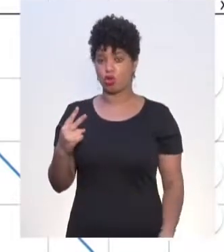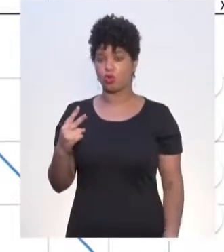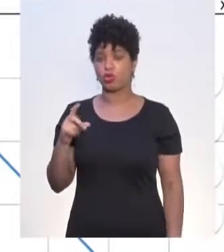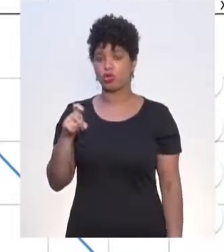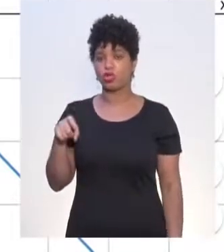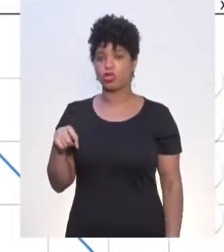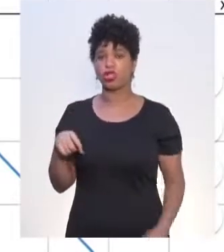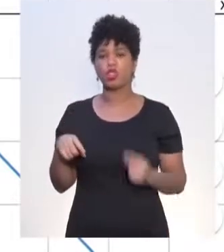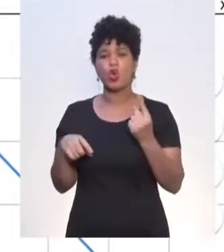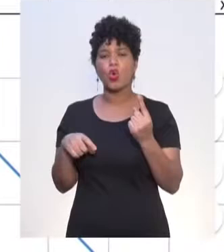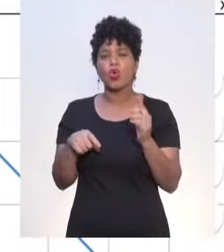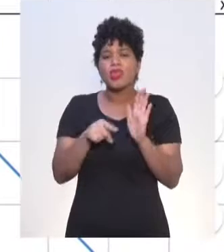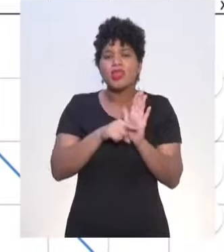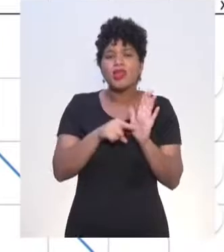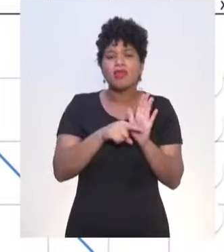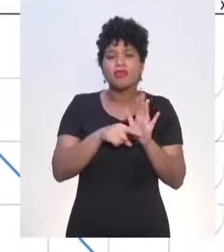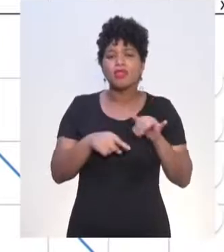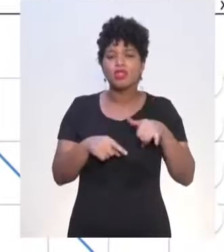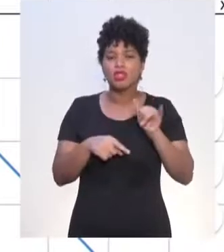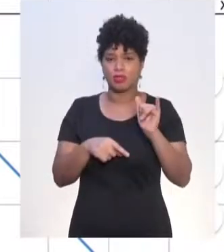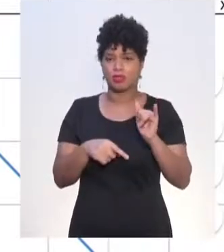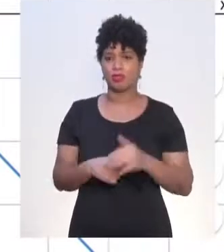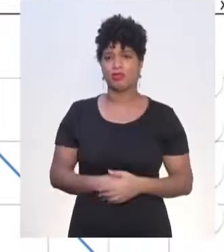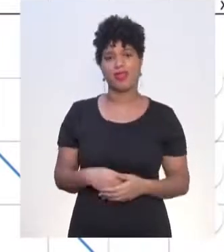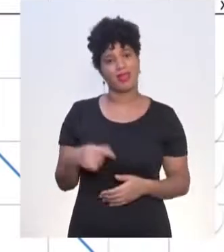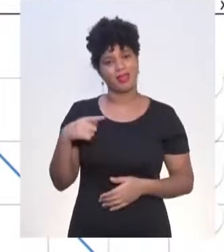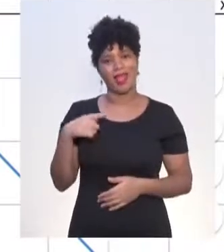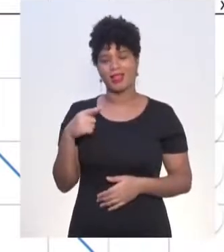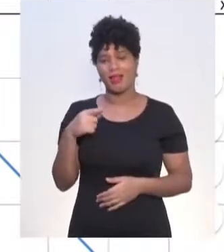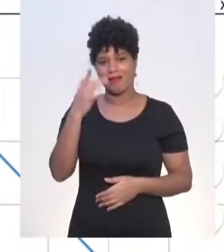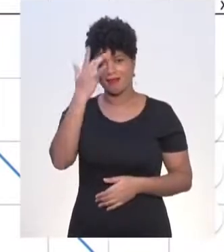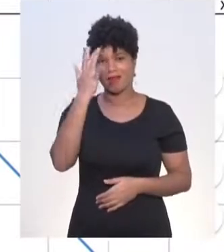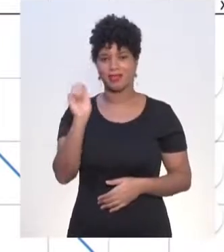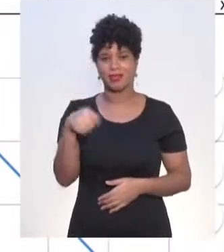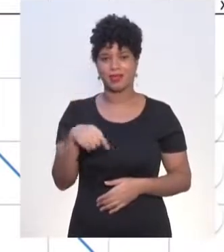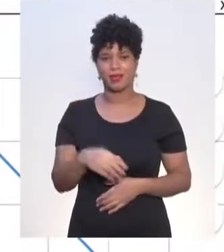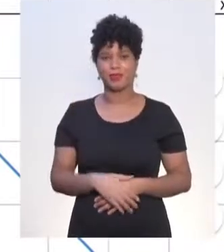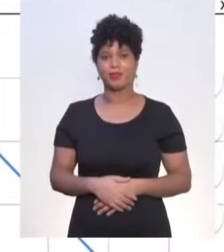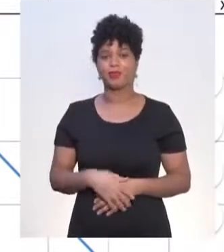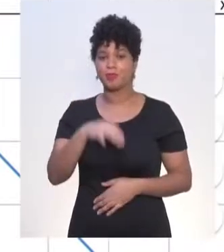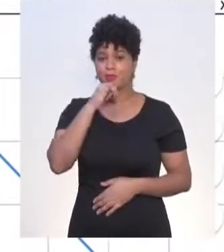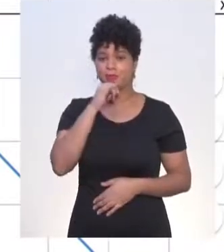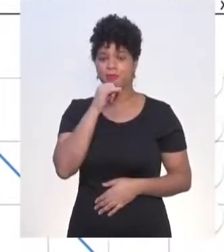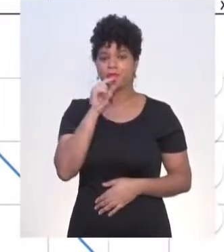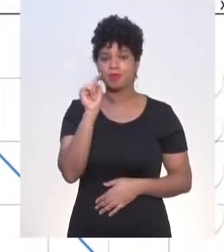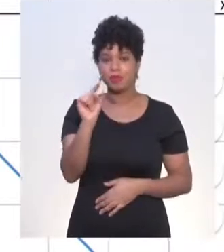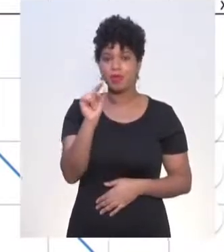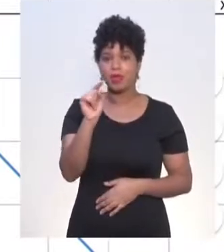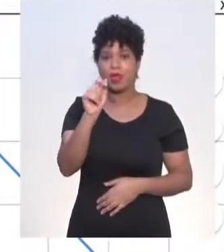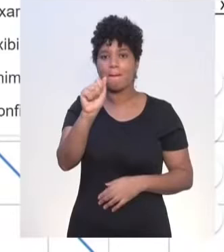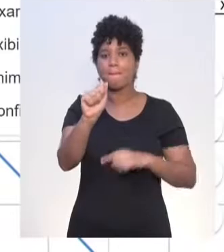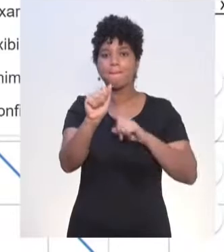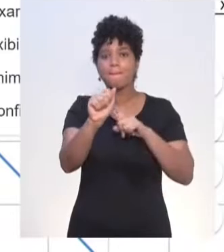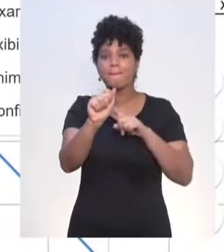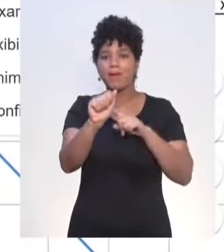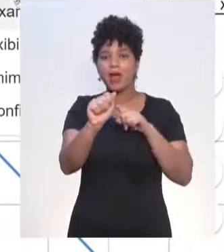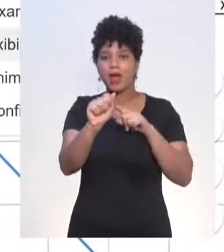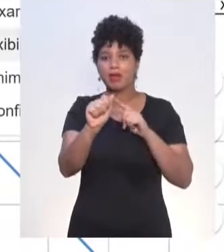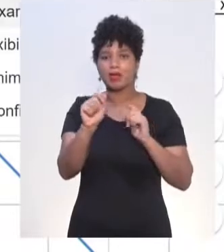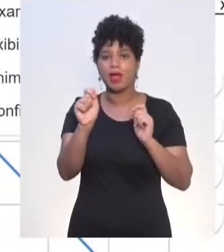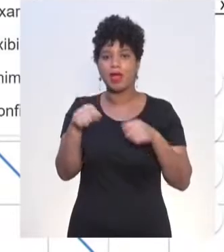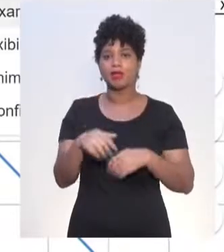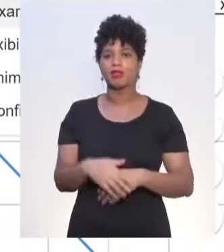e 1 negativo de y. Essa é a forma, então, por exemplo, ó, se eu clicar aqui em cima desse próprio ponto, eu